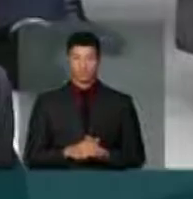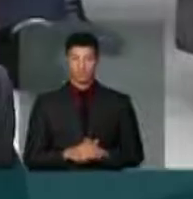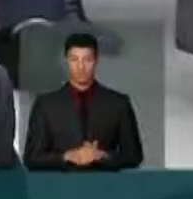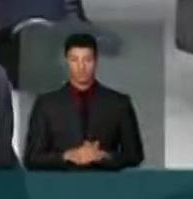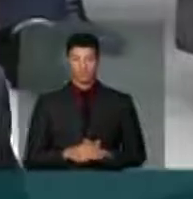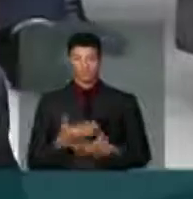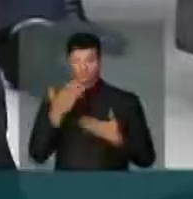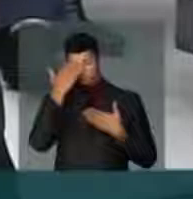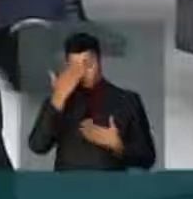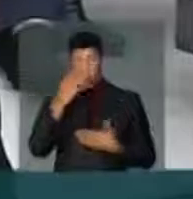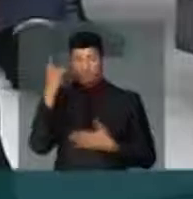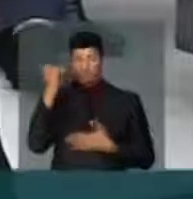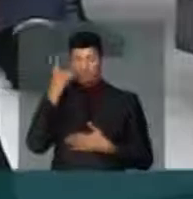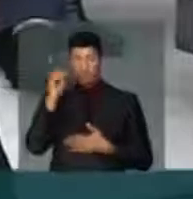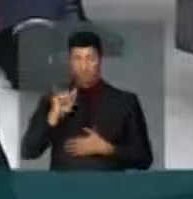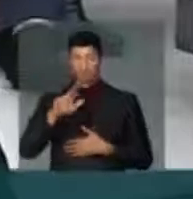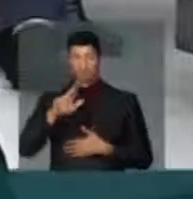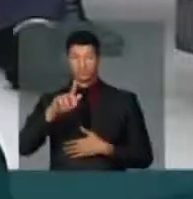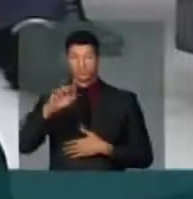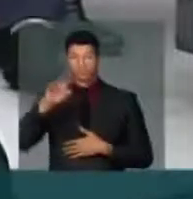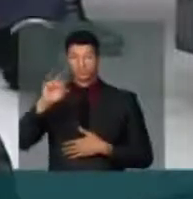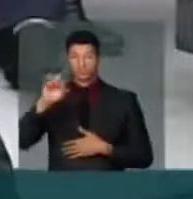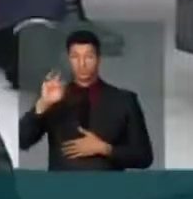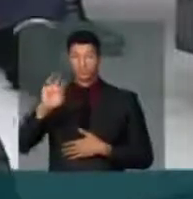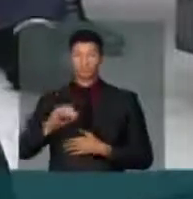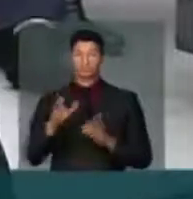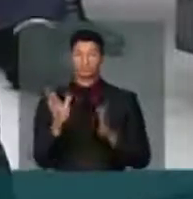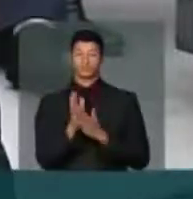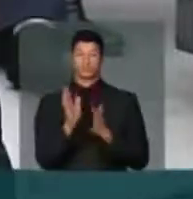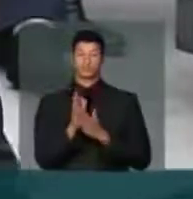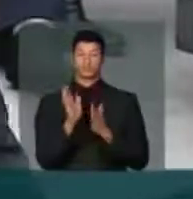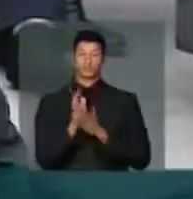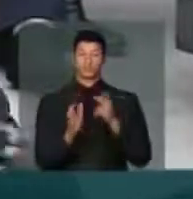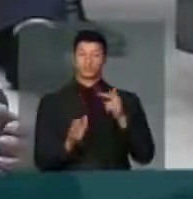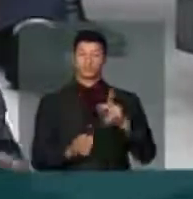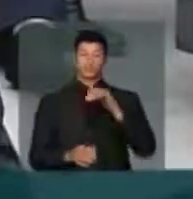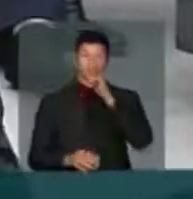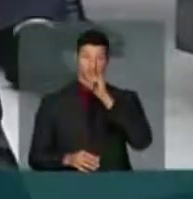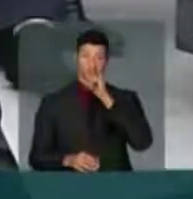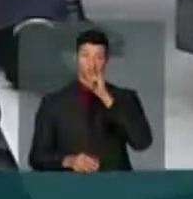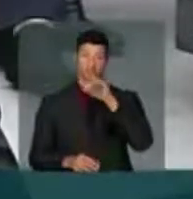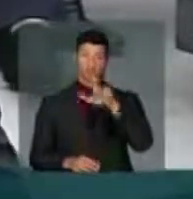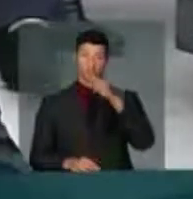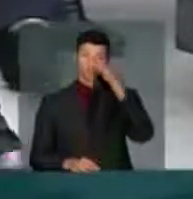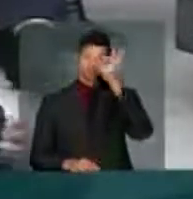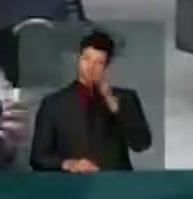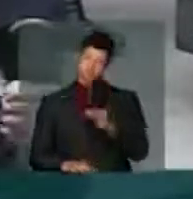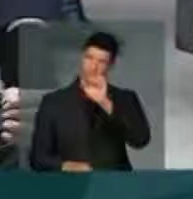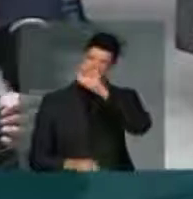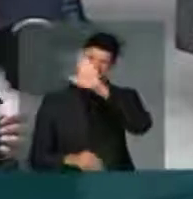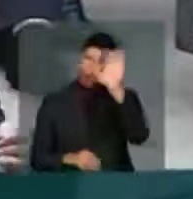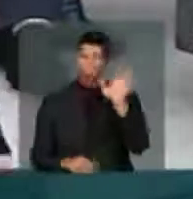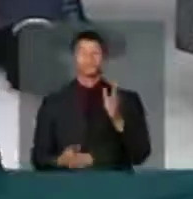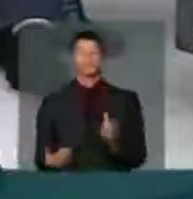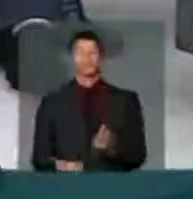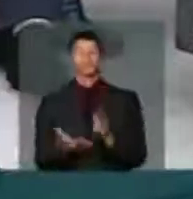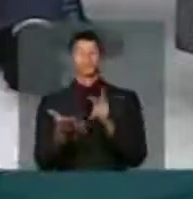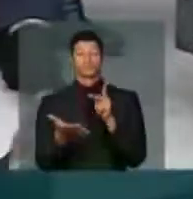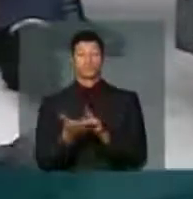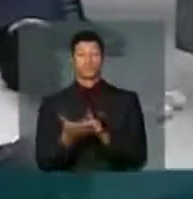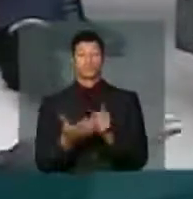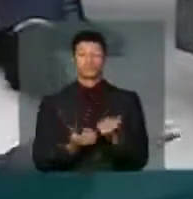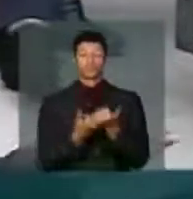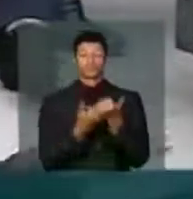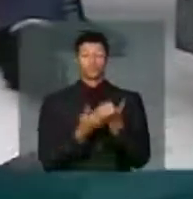presidente, em modo especial ao deputado Augusto Coutinho, parabenizá-lo pelo pronunciamento lúcido e fundamentado na verdade.